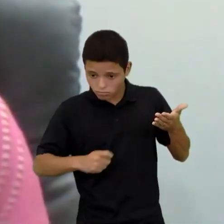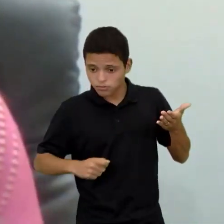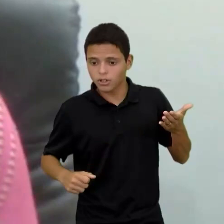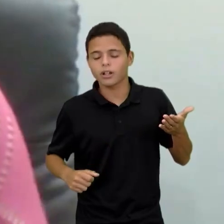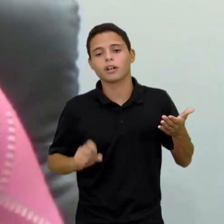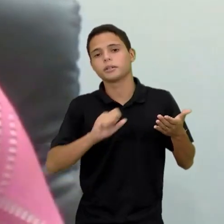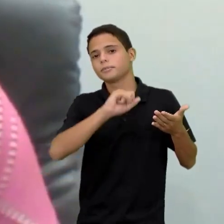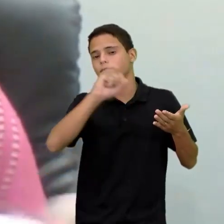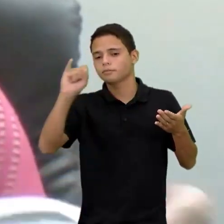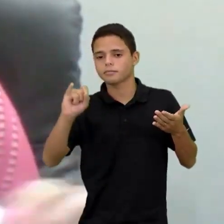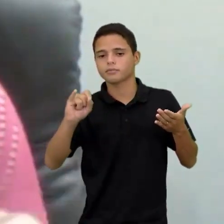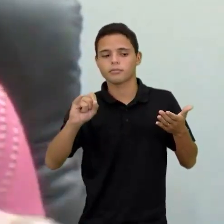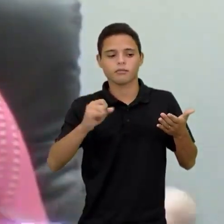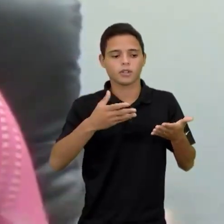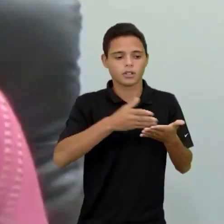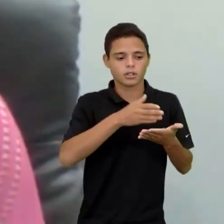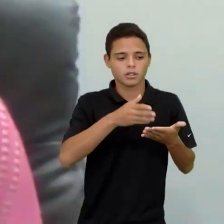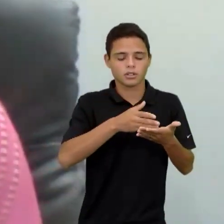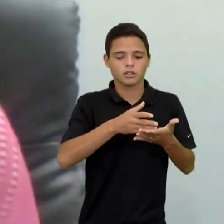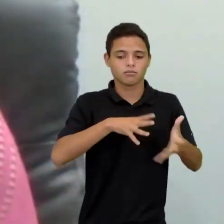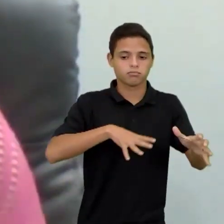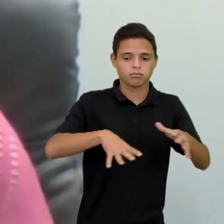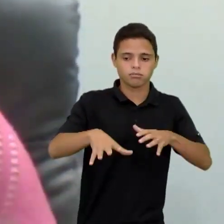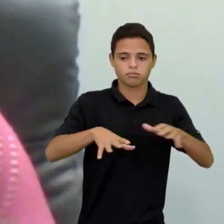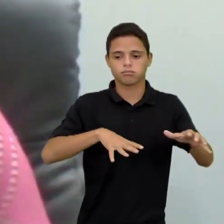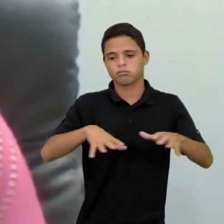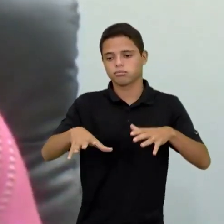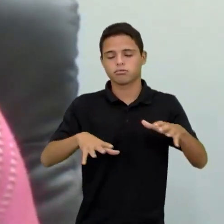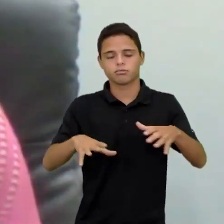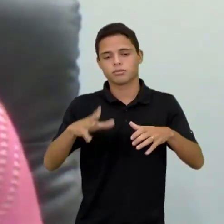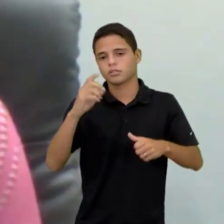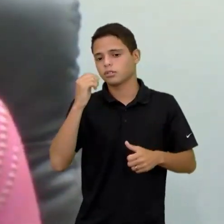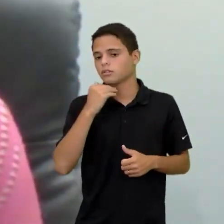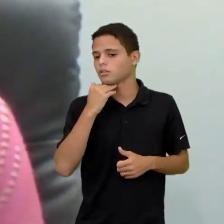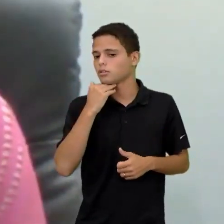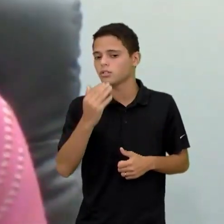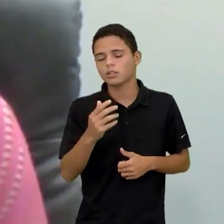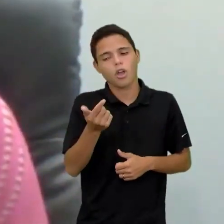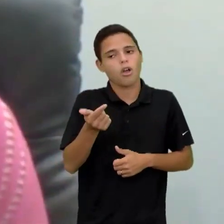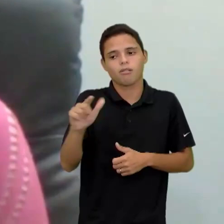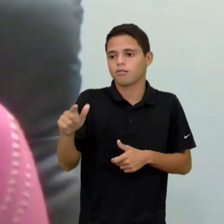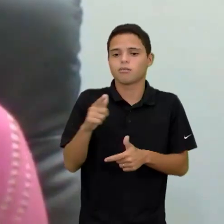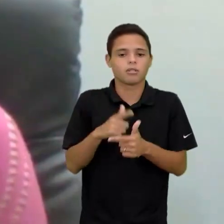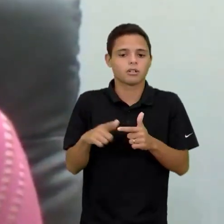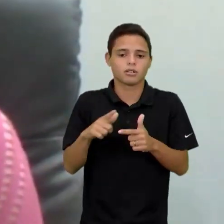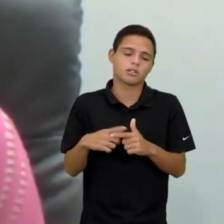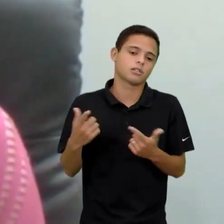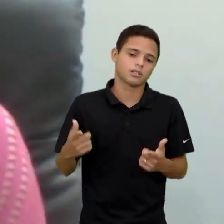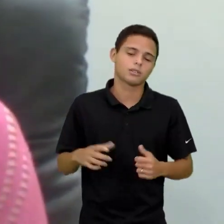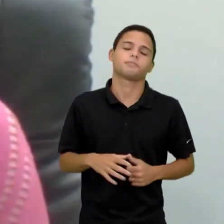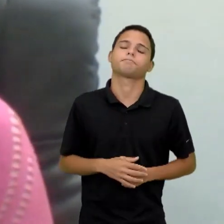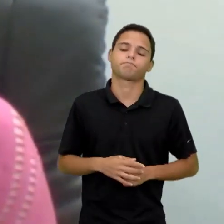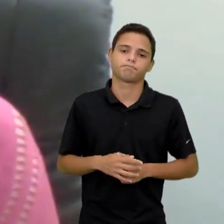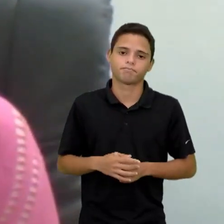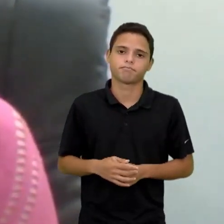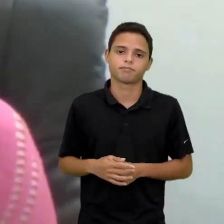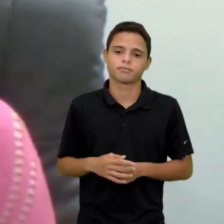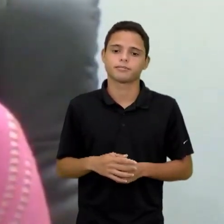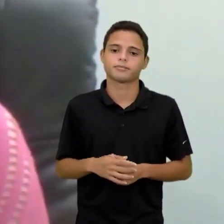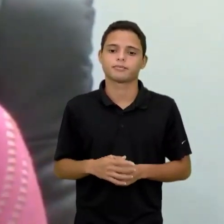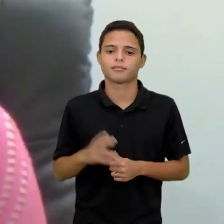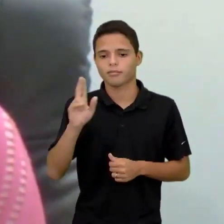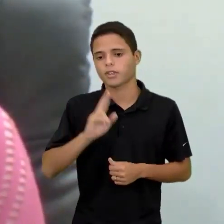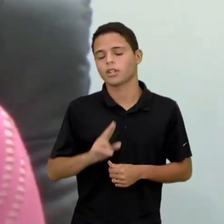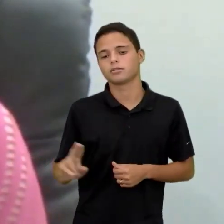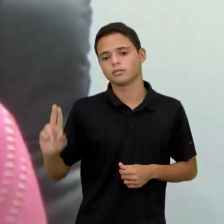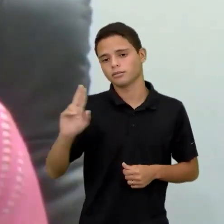caderno ficar se movendo, eles não conseguem, seria mais um problema a ser vencido. Então, a gente usa